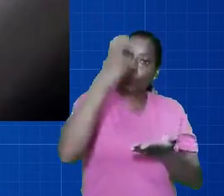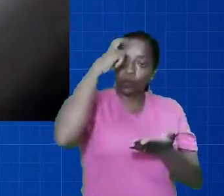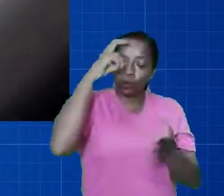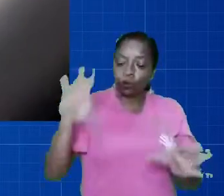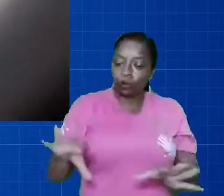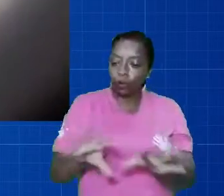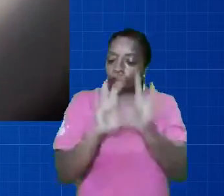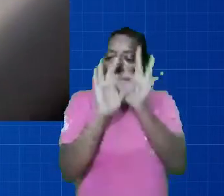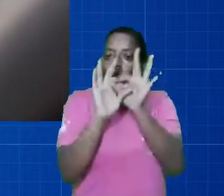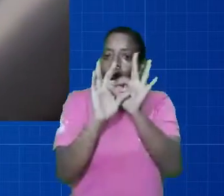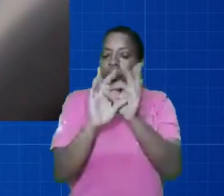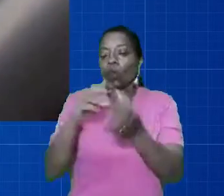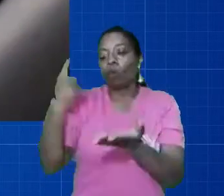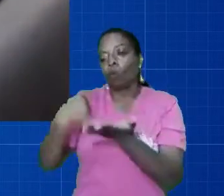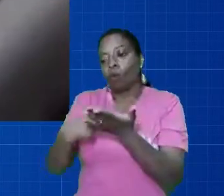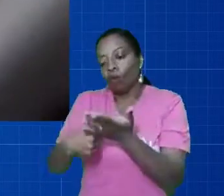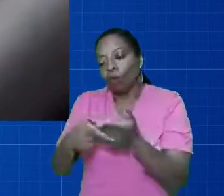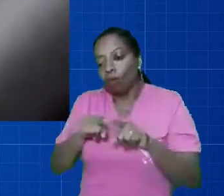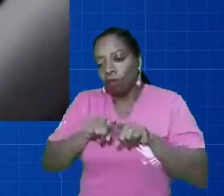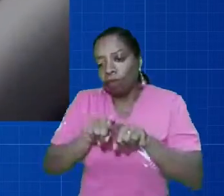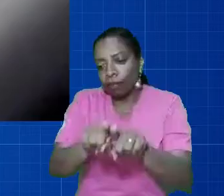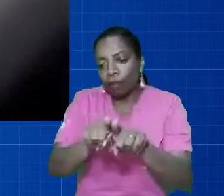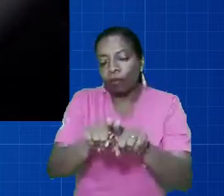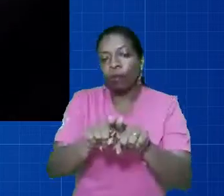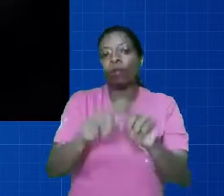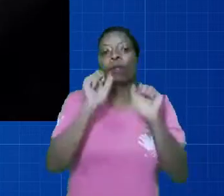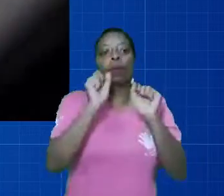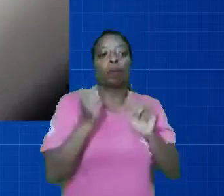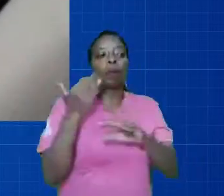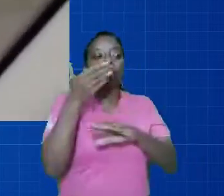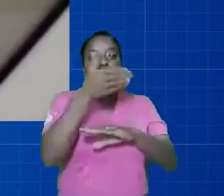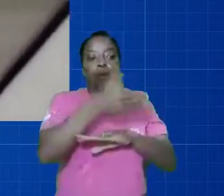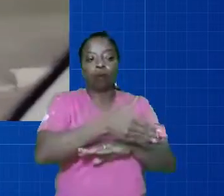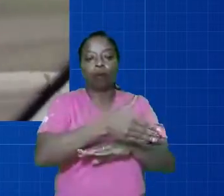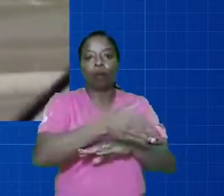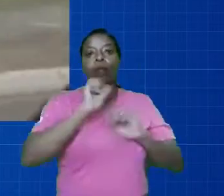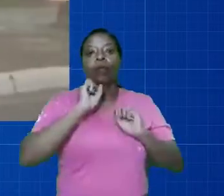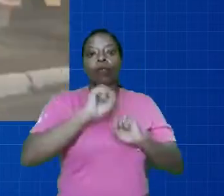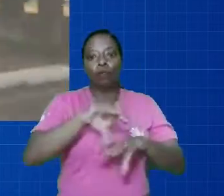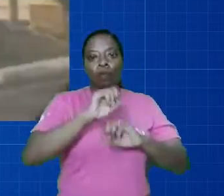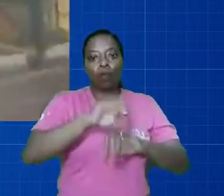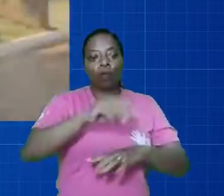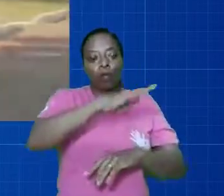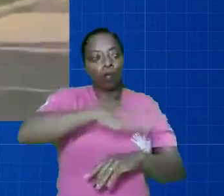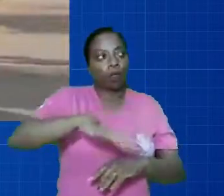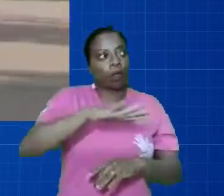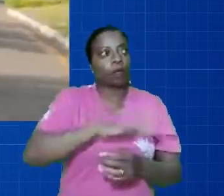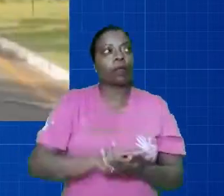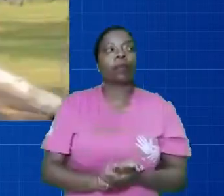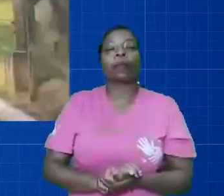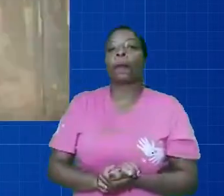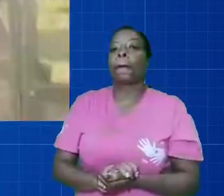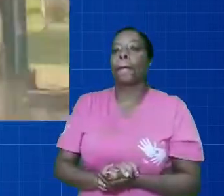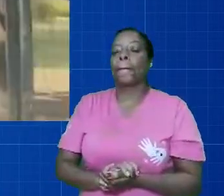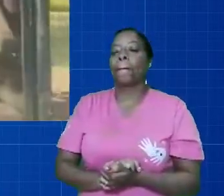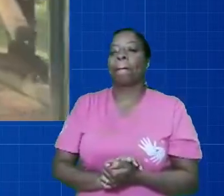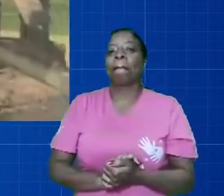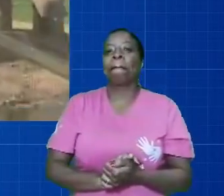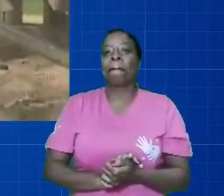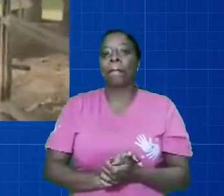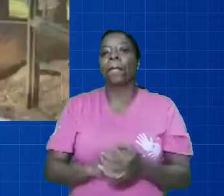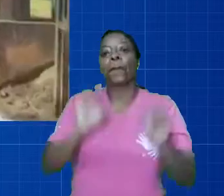a desocupação do restauro, do prédio do restauro, que nós vamos mostrar logo em seguida, aqui no